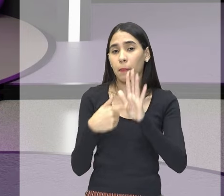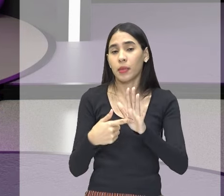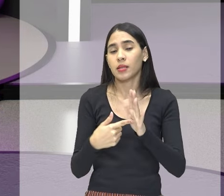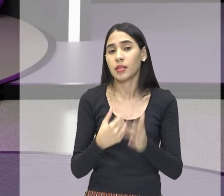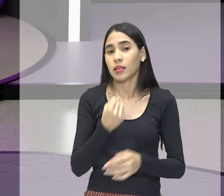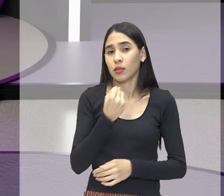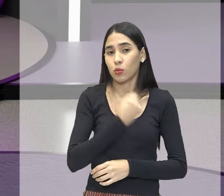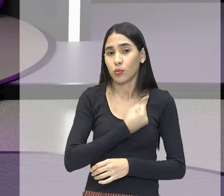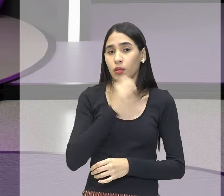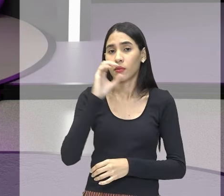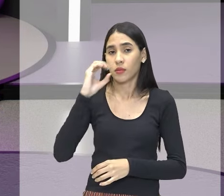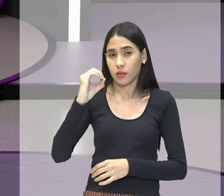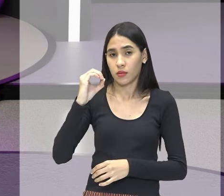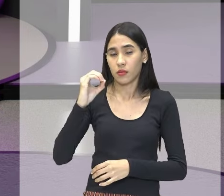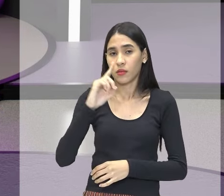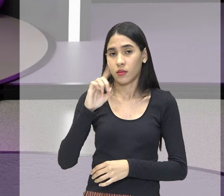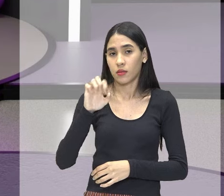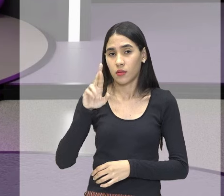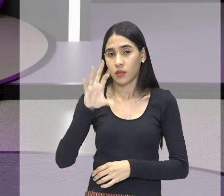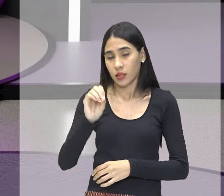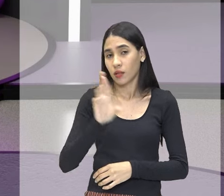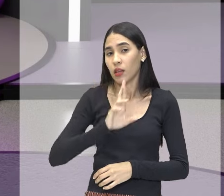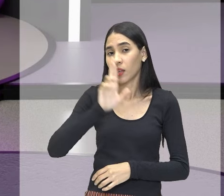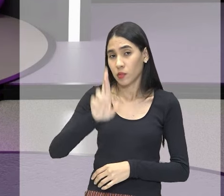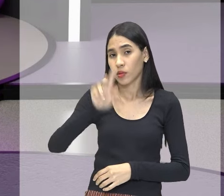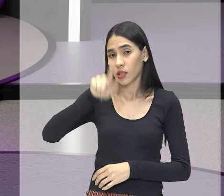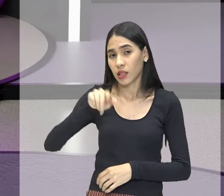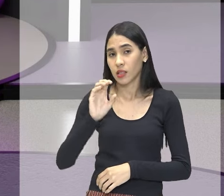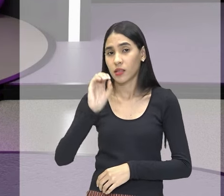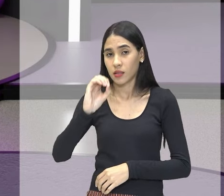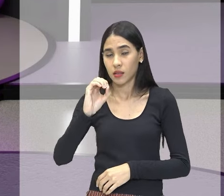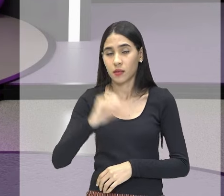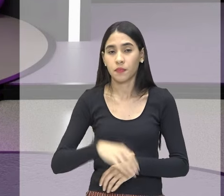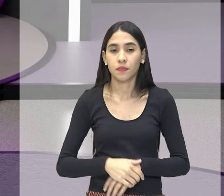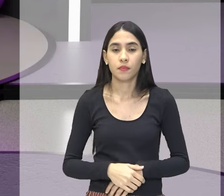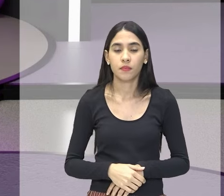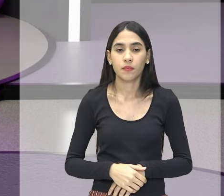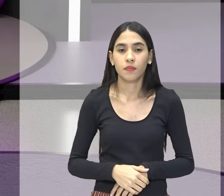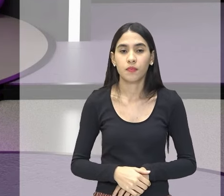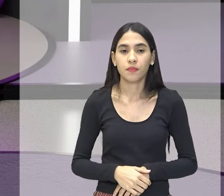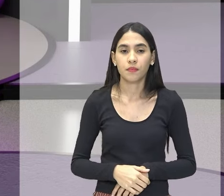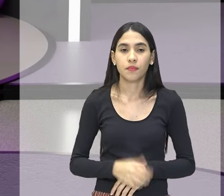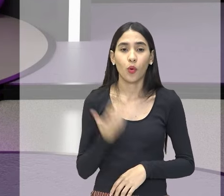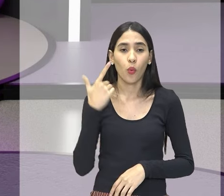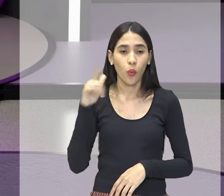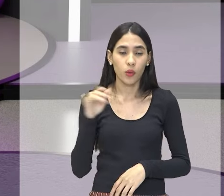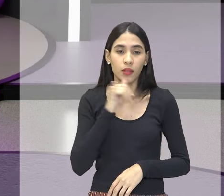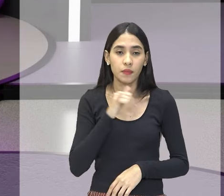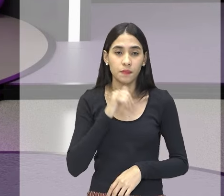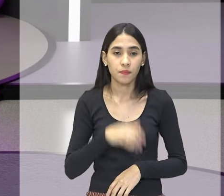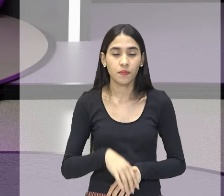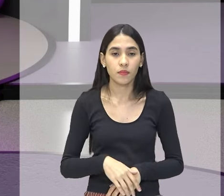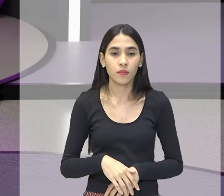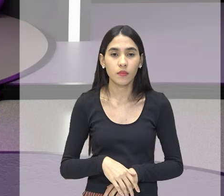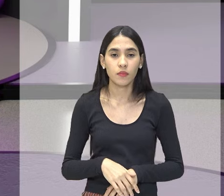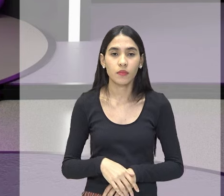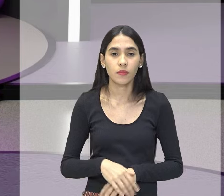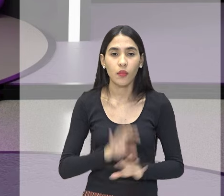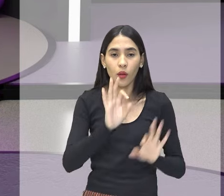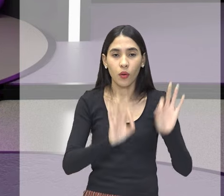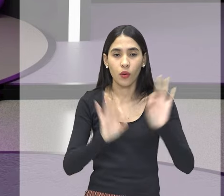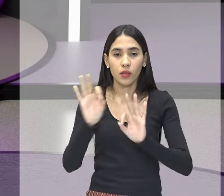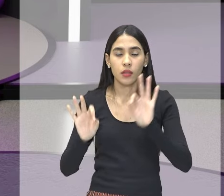é zero, o resultado é zero. Vamos aí à quinta observação, ordem